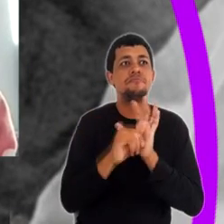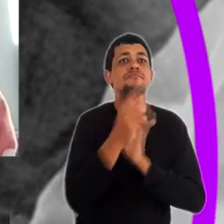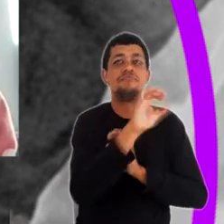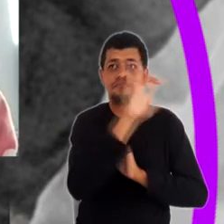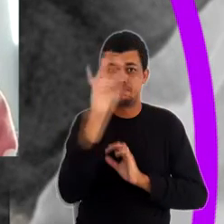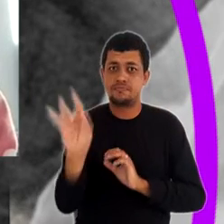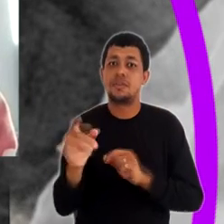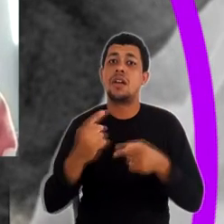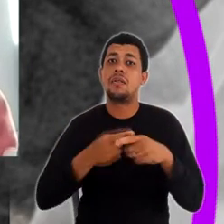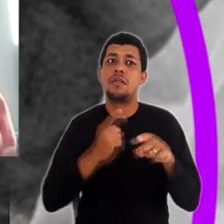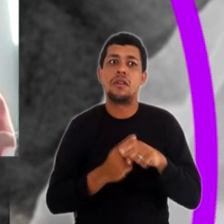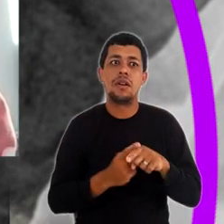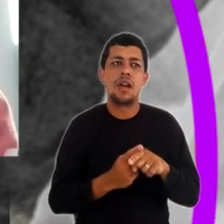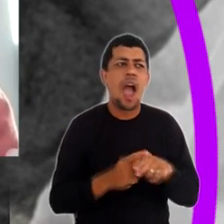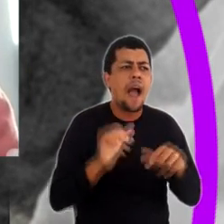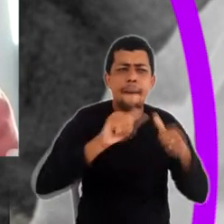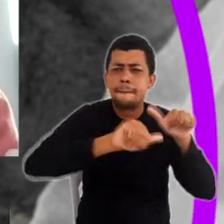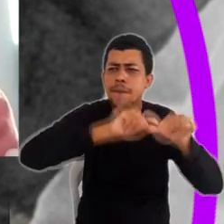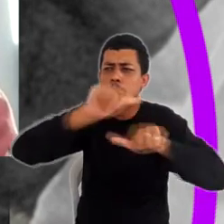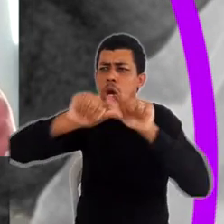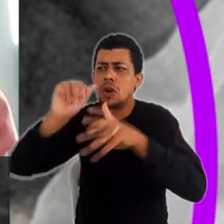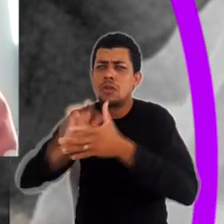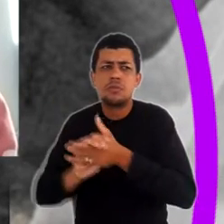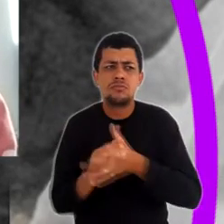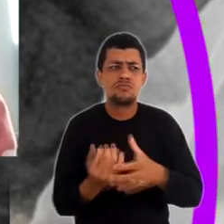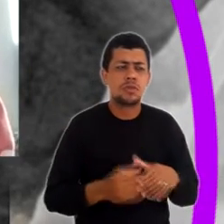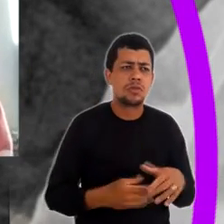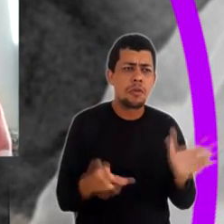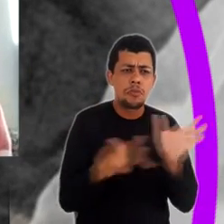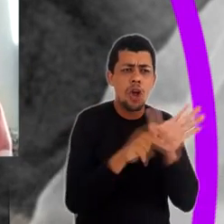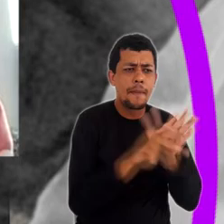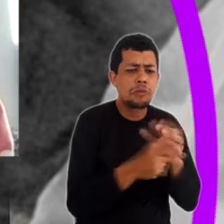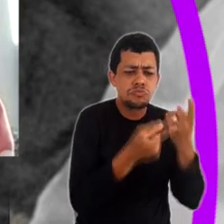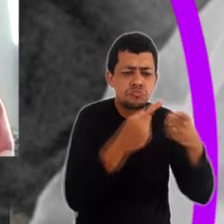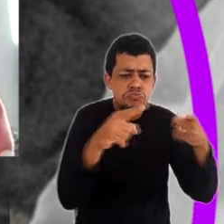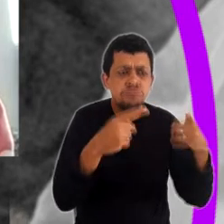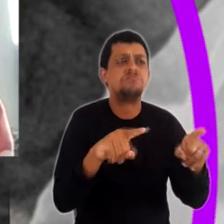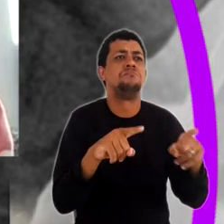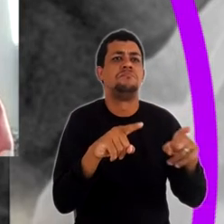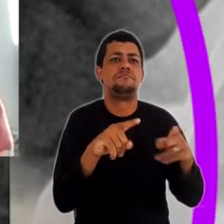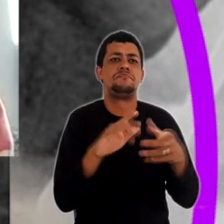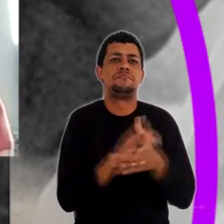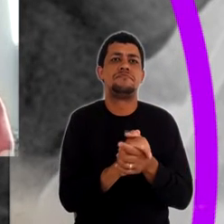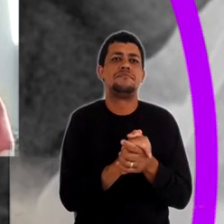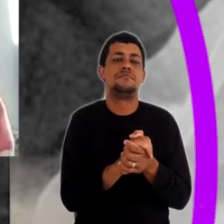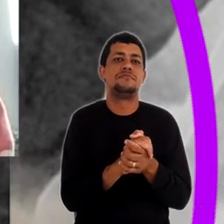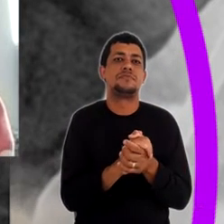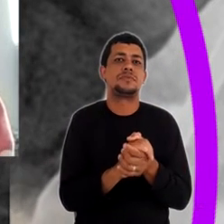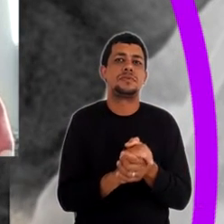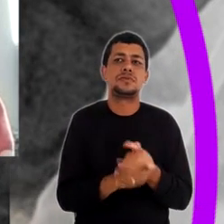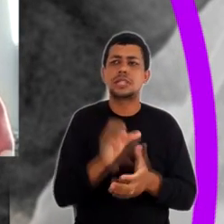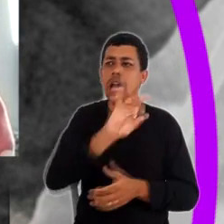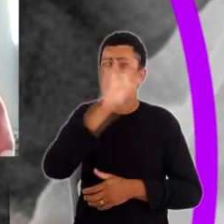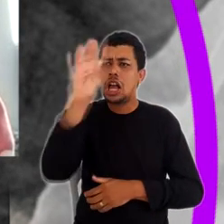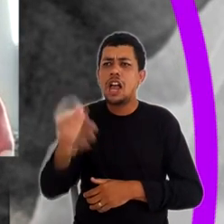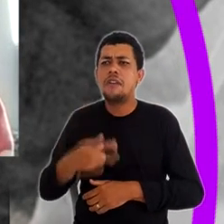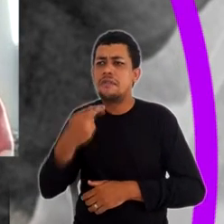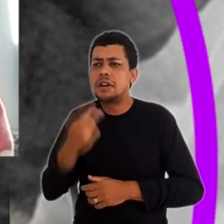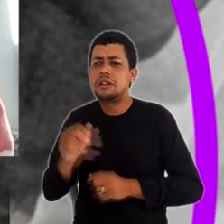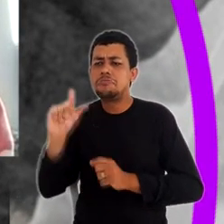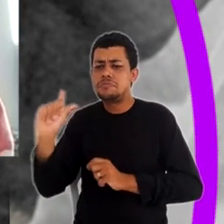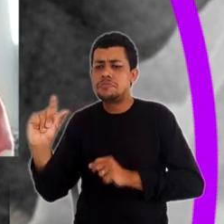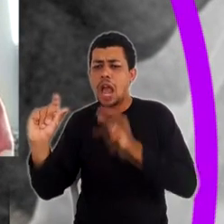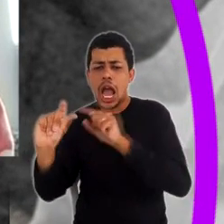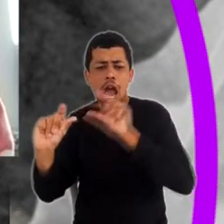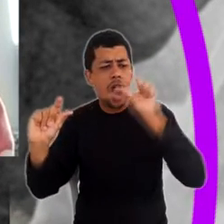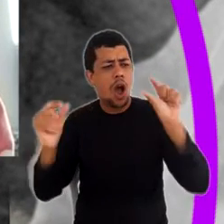si, porque a pegada vai trocando. Quando a Nivonne fala, canta é de um jeito, aí vem